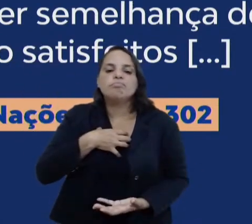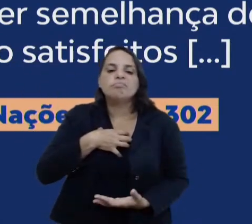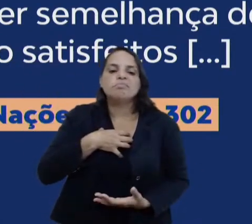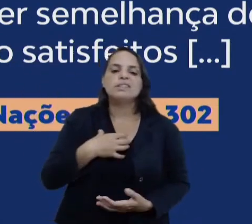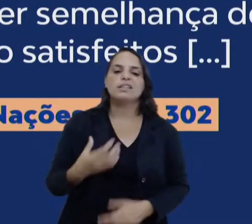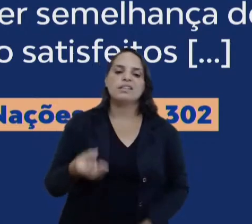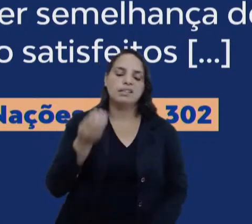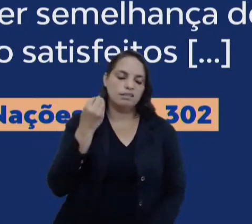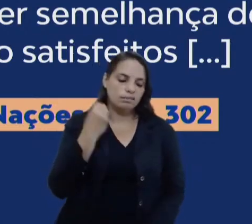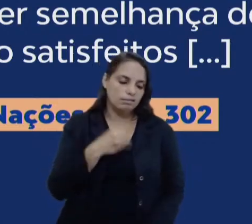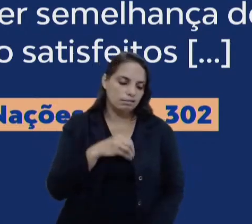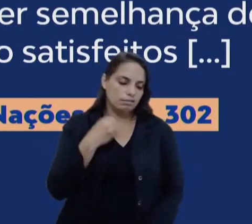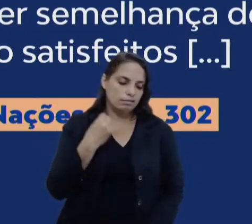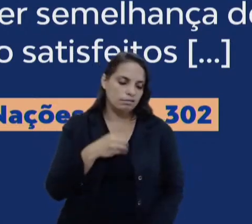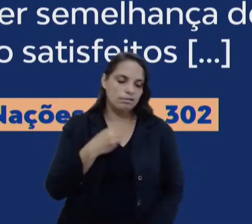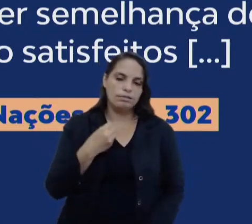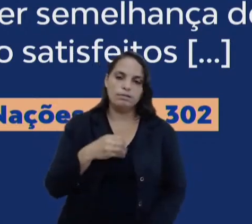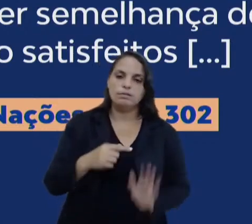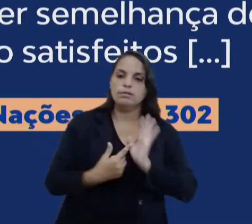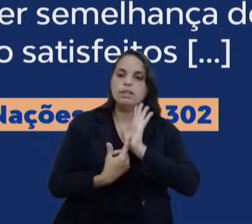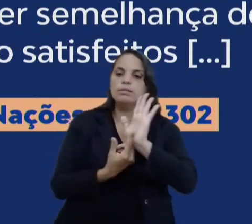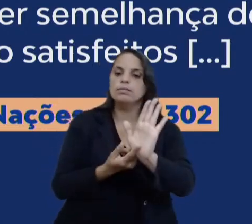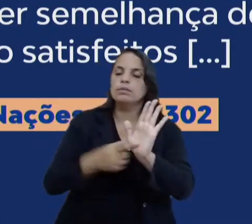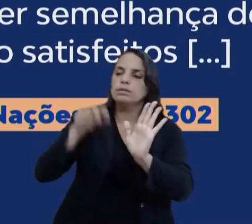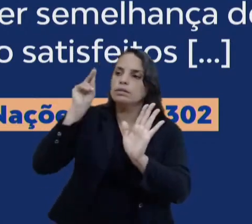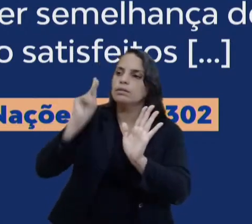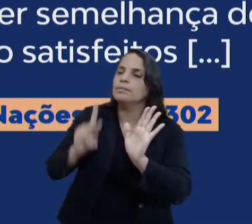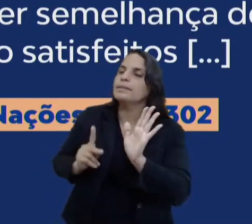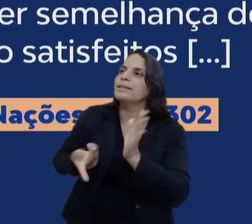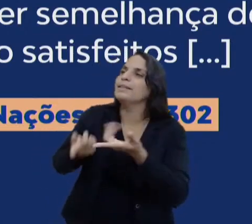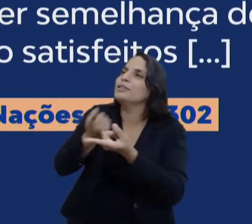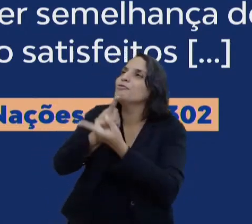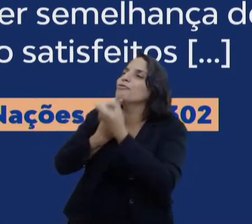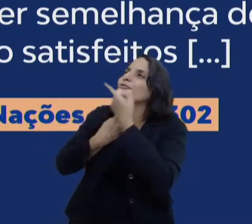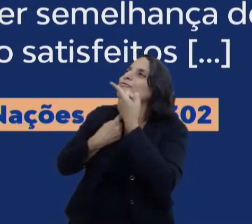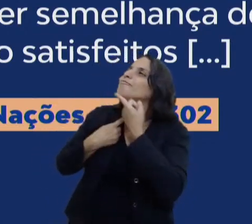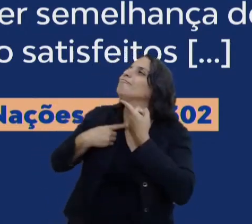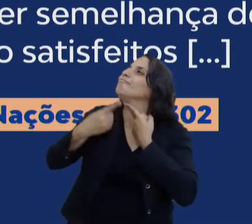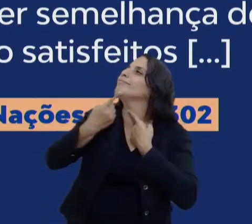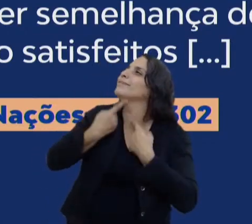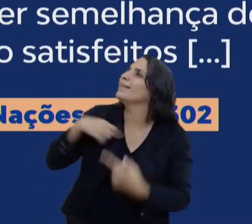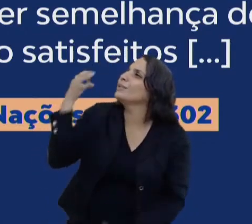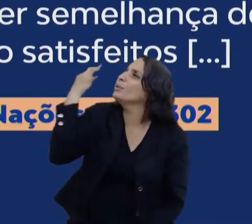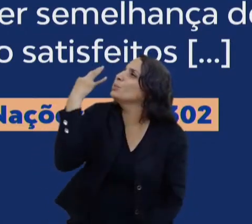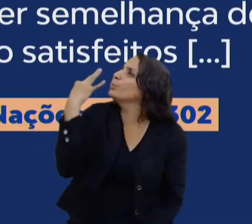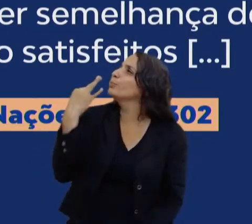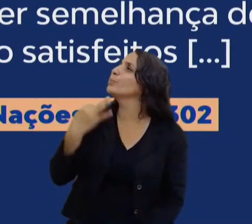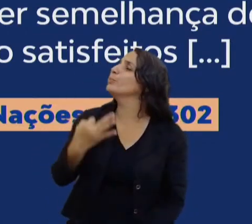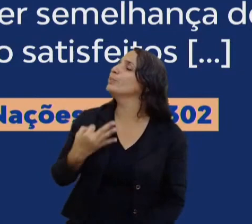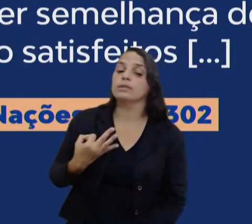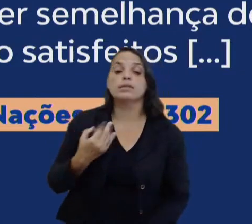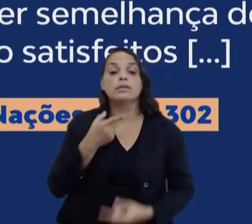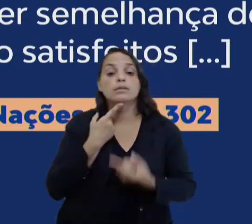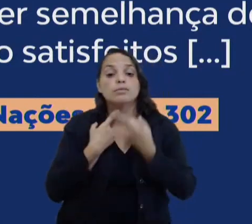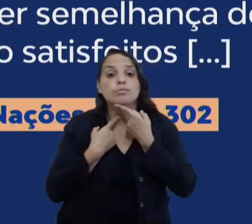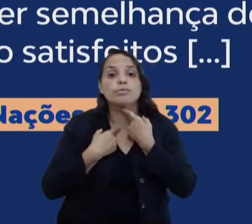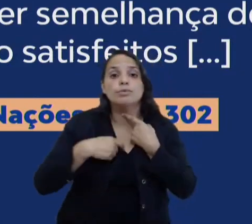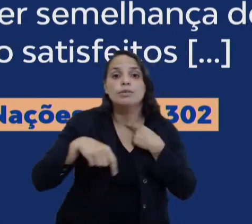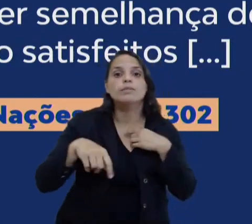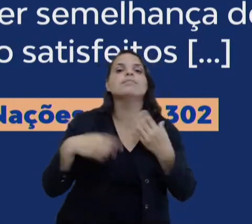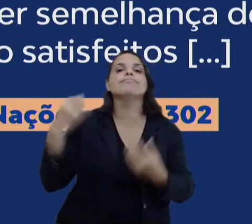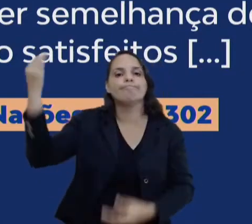indignidade levará o coração a ter fome e sede de justiça. E esse desejo não será